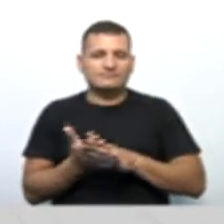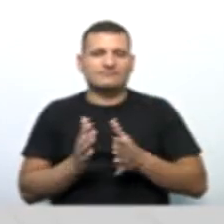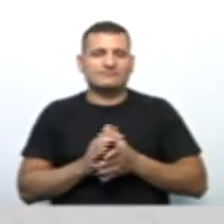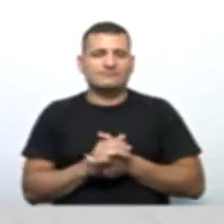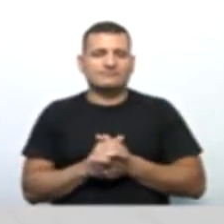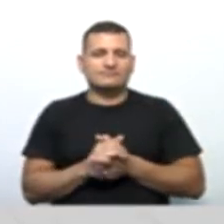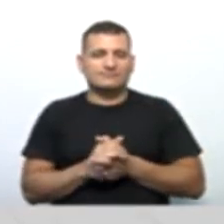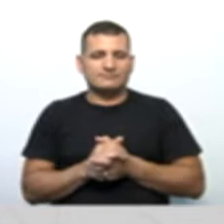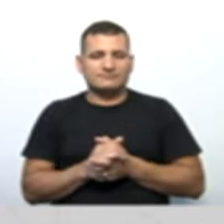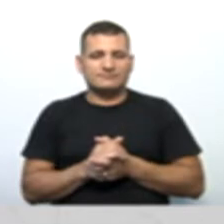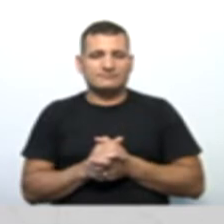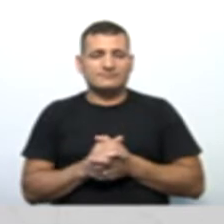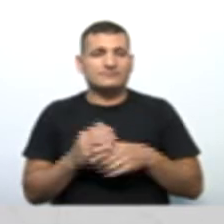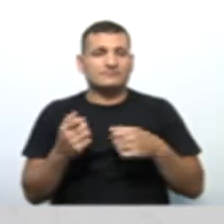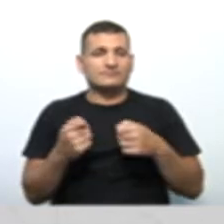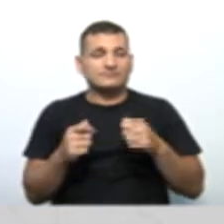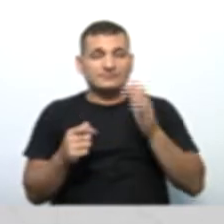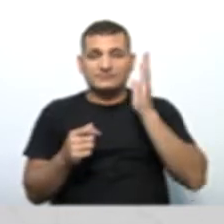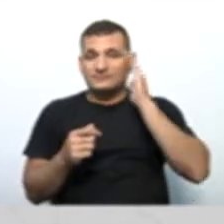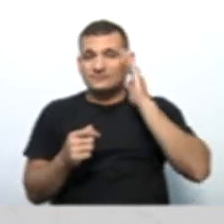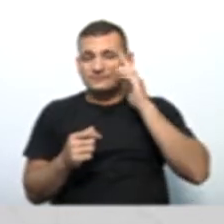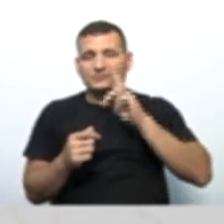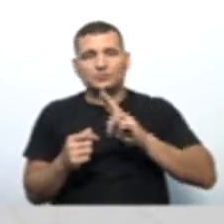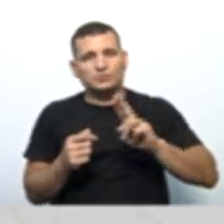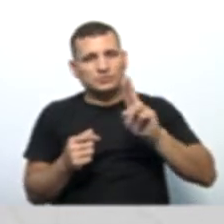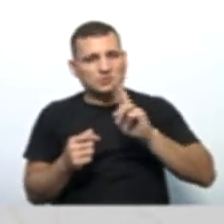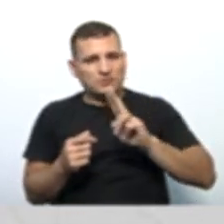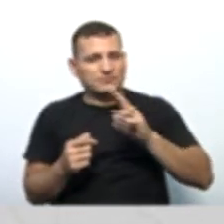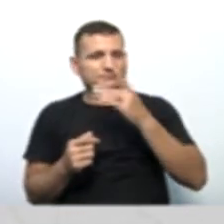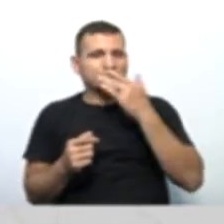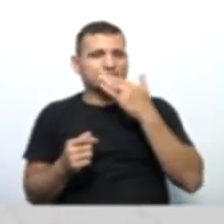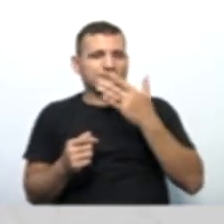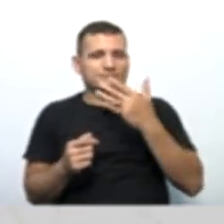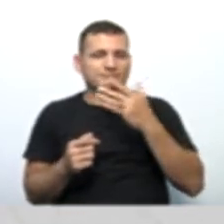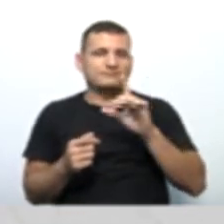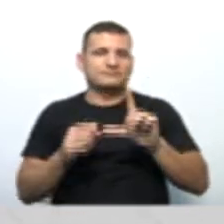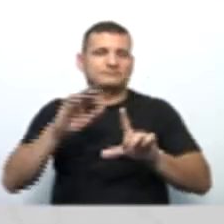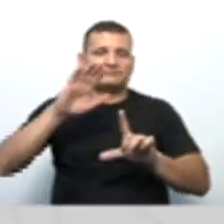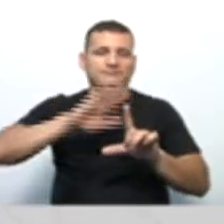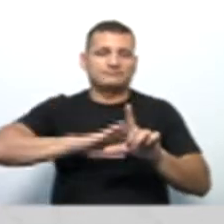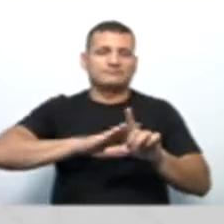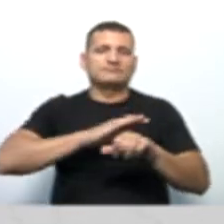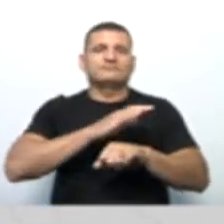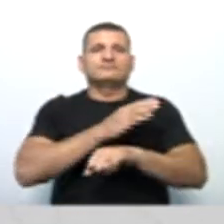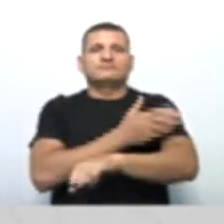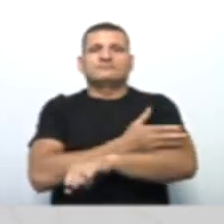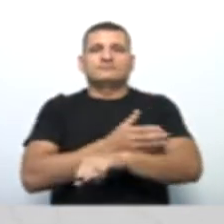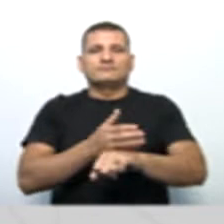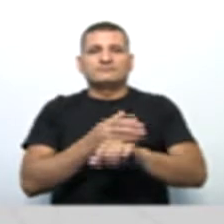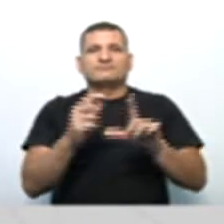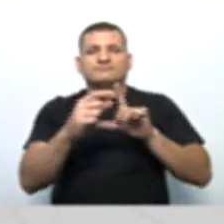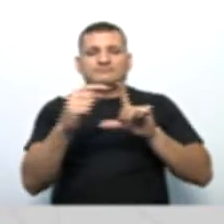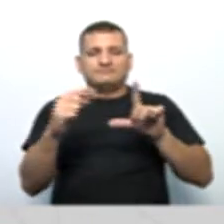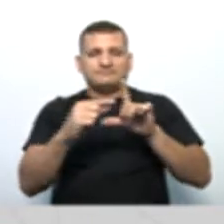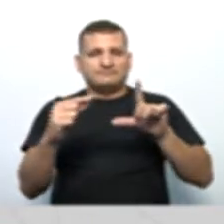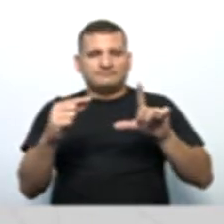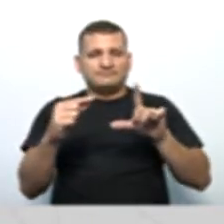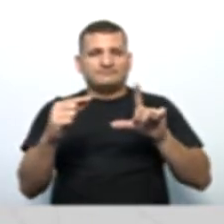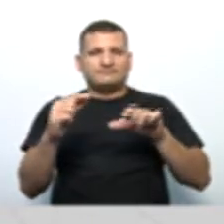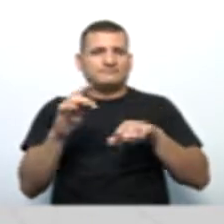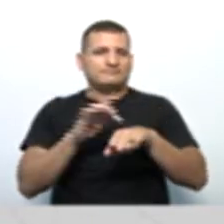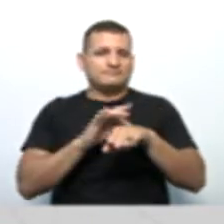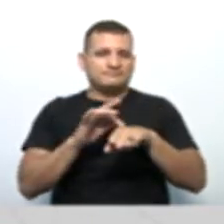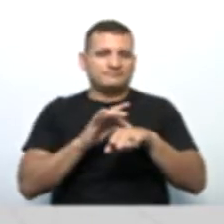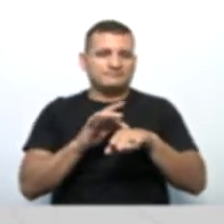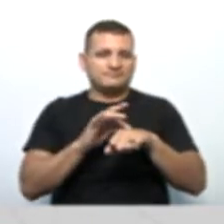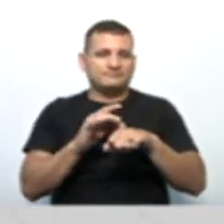que saber usar essas coisas aí então vai usar esse padrão já um fundo branco o texto preto chega a 2 no olho chega da ou esse de baixo então